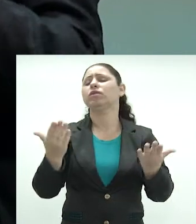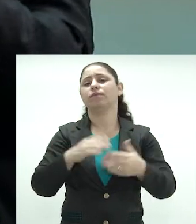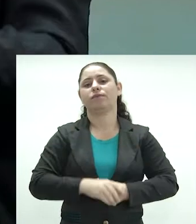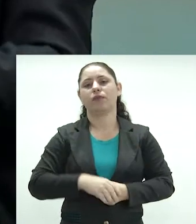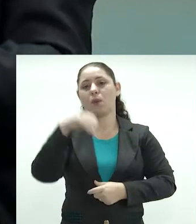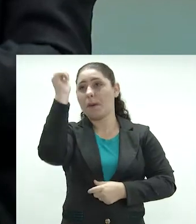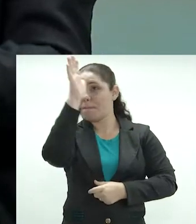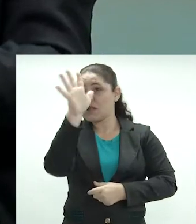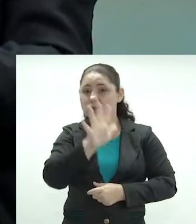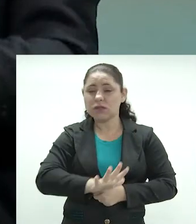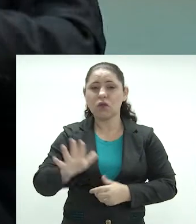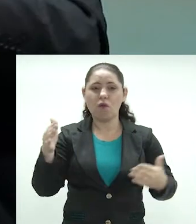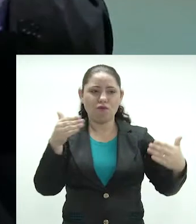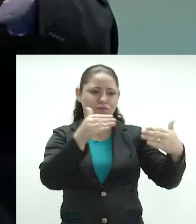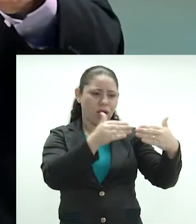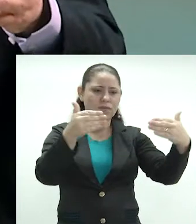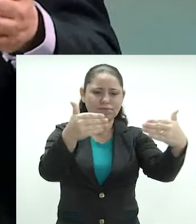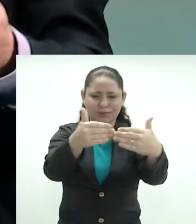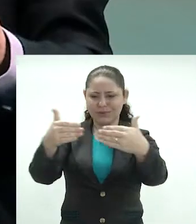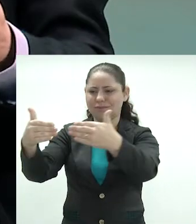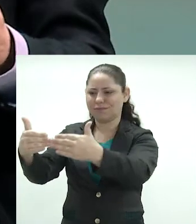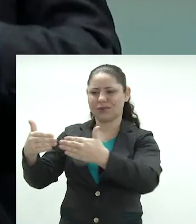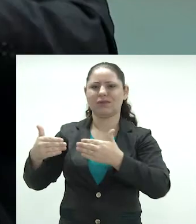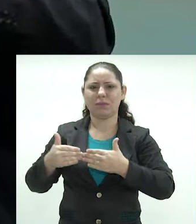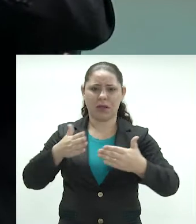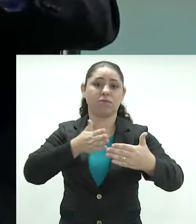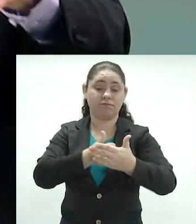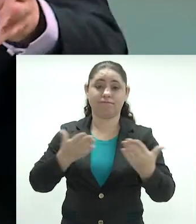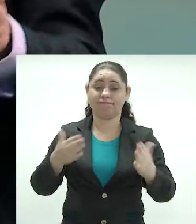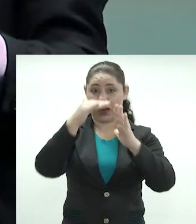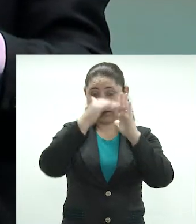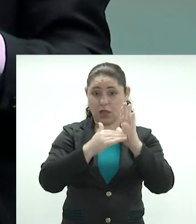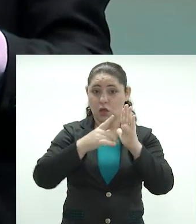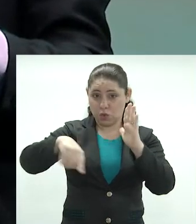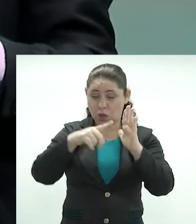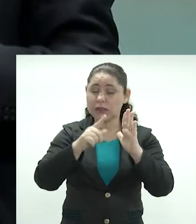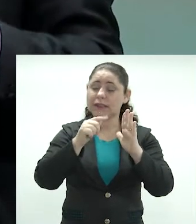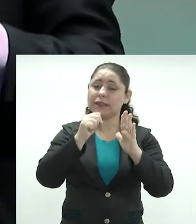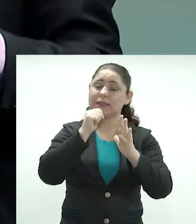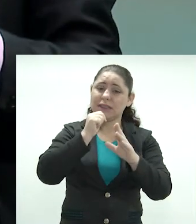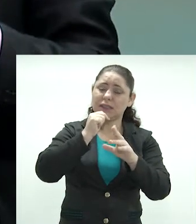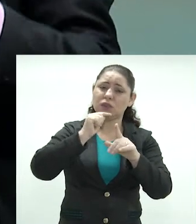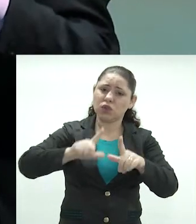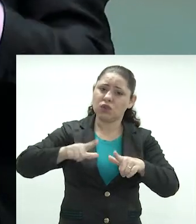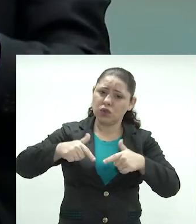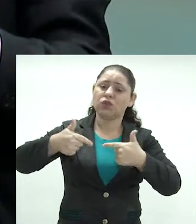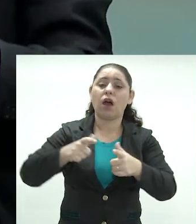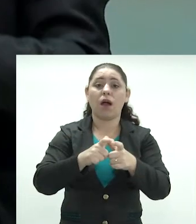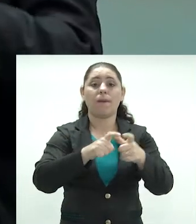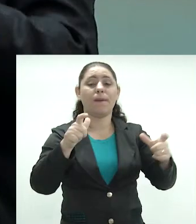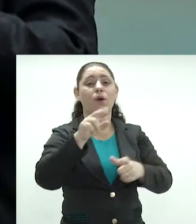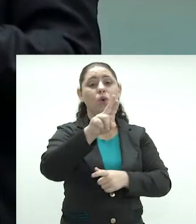que fazer nesse momento? O Brasil está fechando em lockdowns, estão fechando em medidas restritivas. Nós ainda estamos